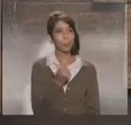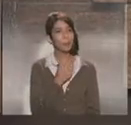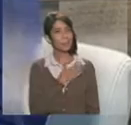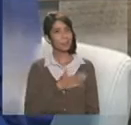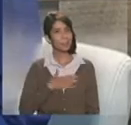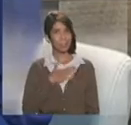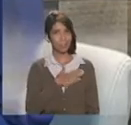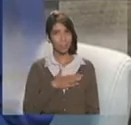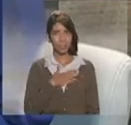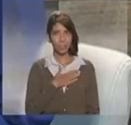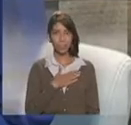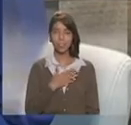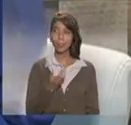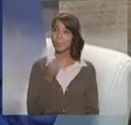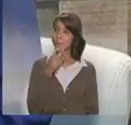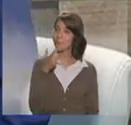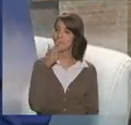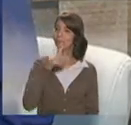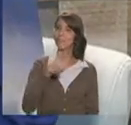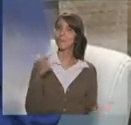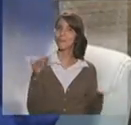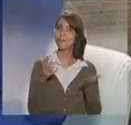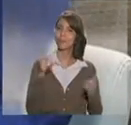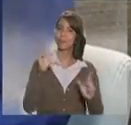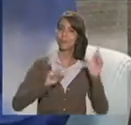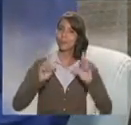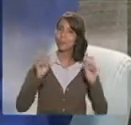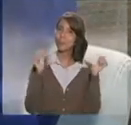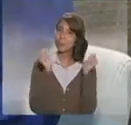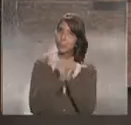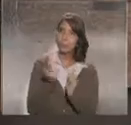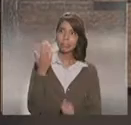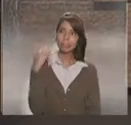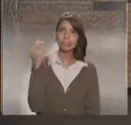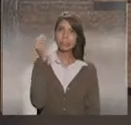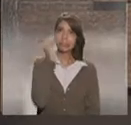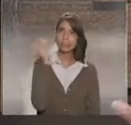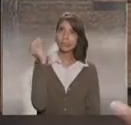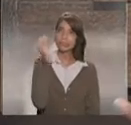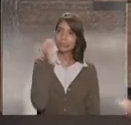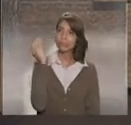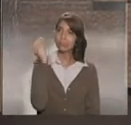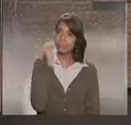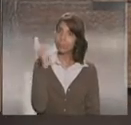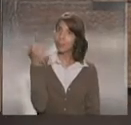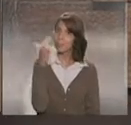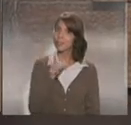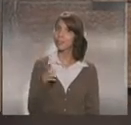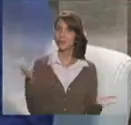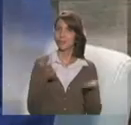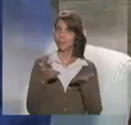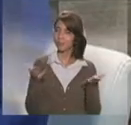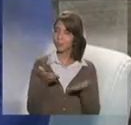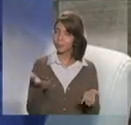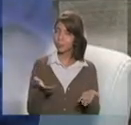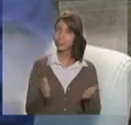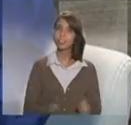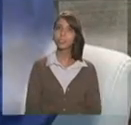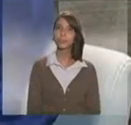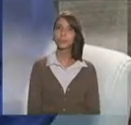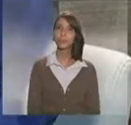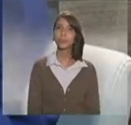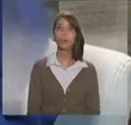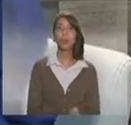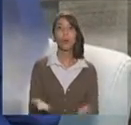que bom que não chegou nada de irregular do dia a gente está tentando chegou dia conseguimos como eu